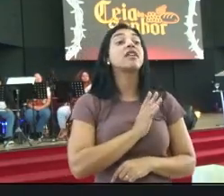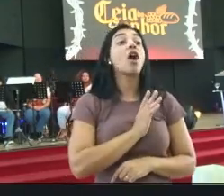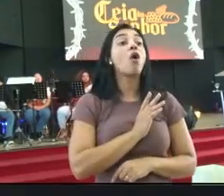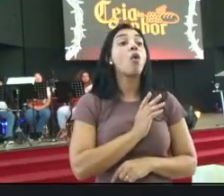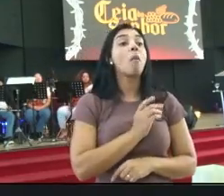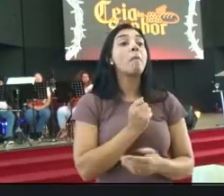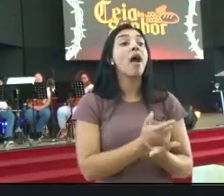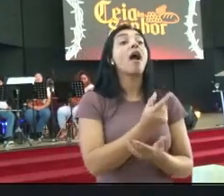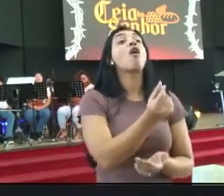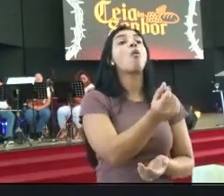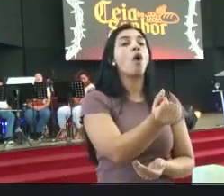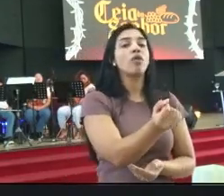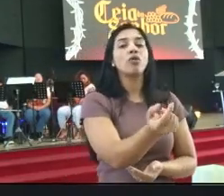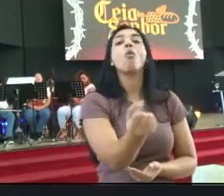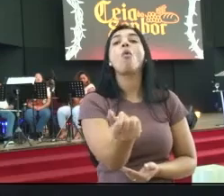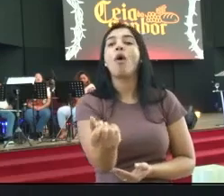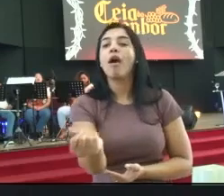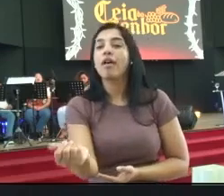coração?